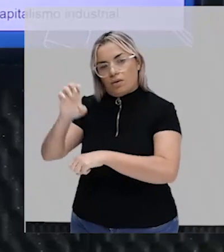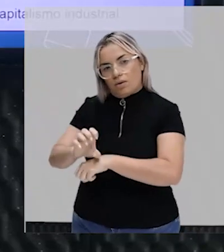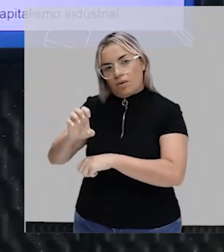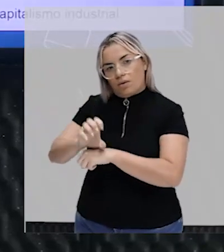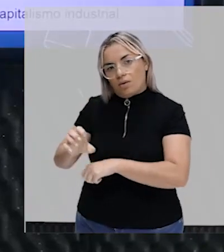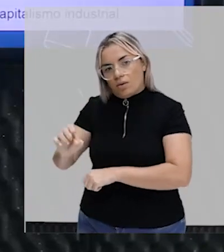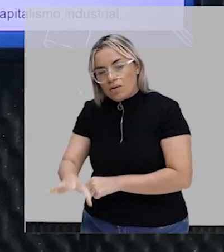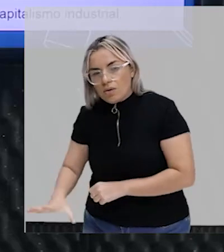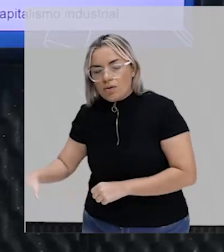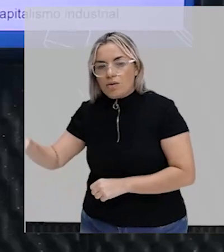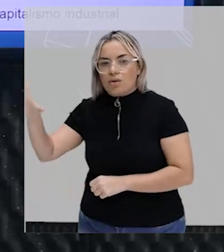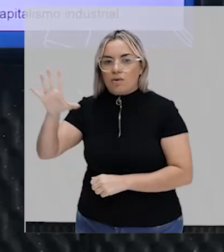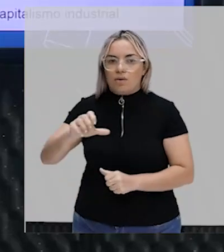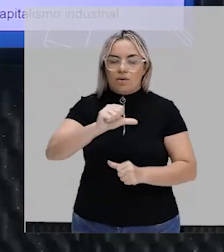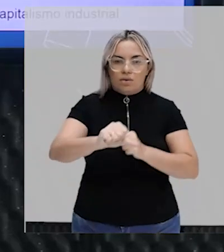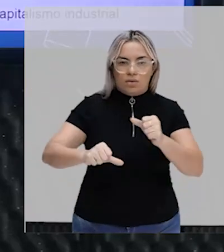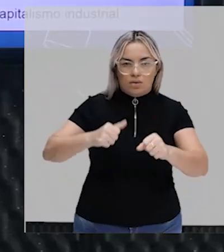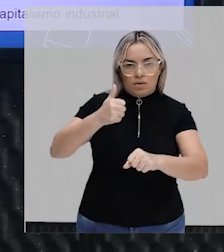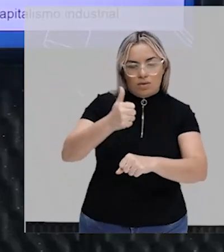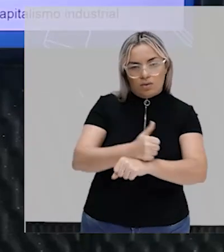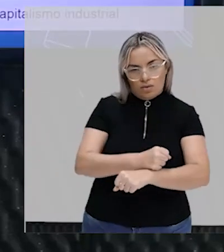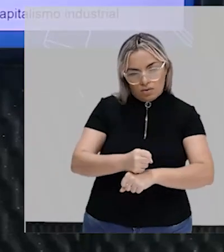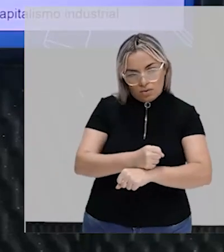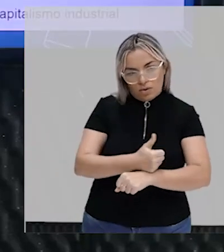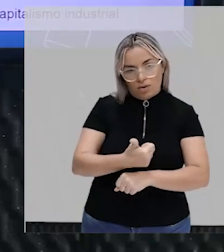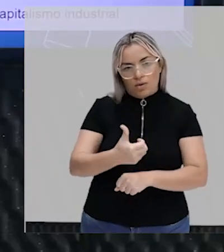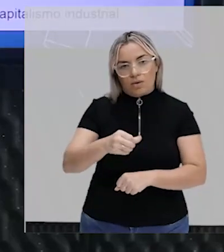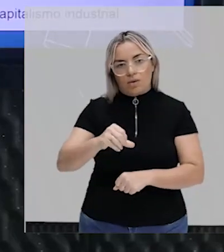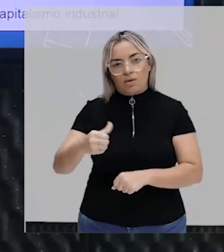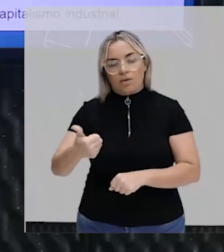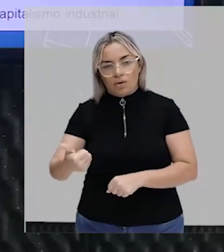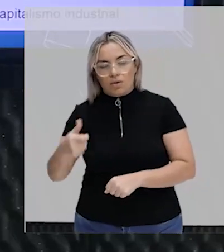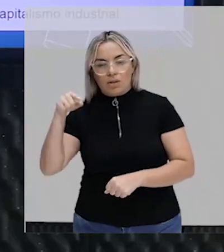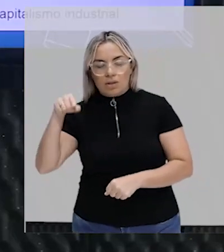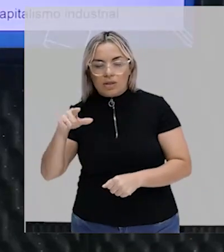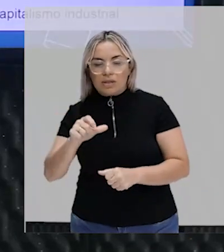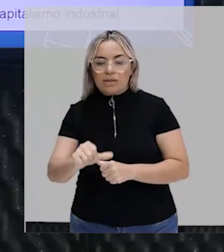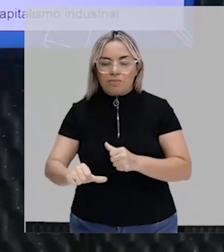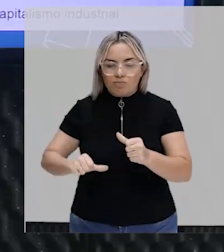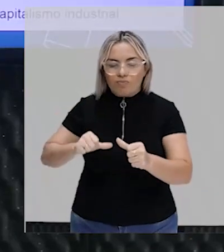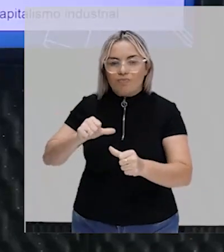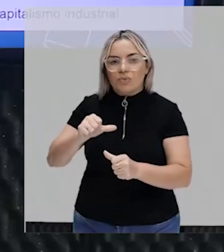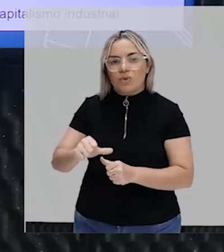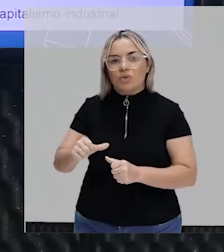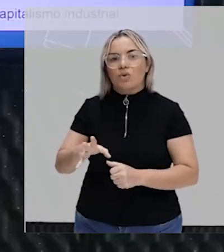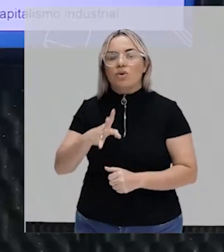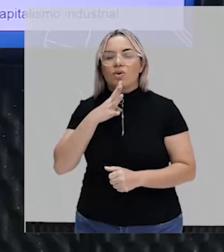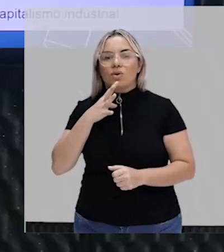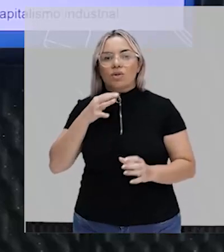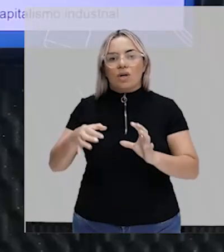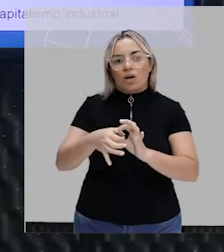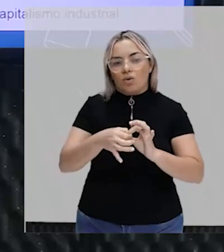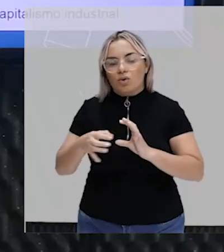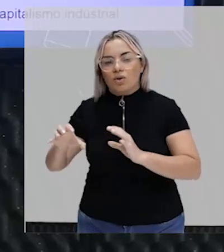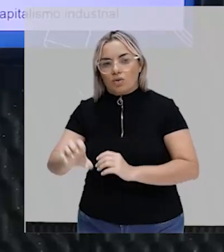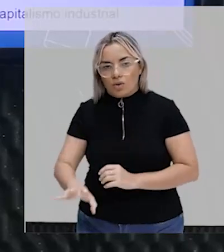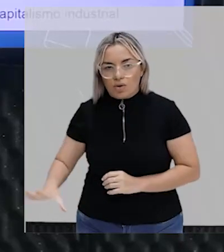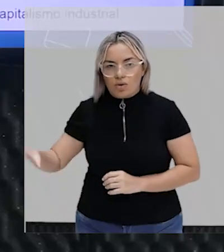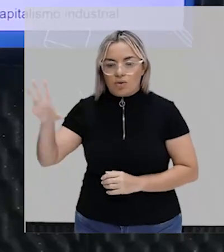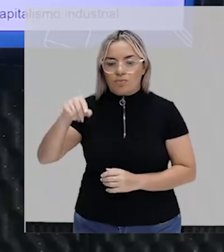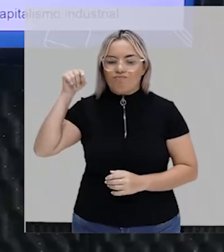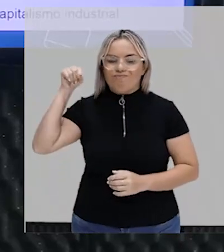transformar na União Europeia como conhecemos. Mas uma questão aí que é muito importante,